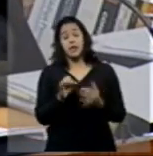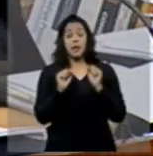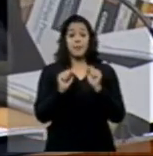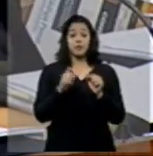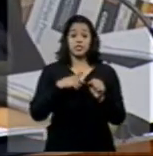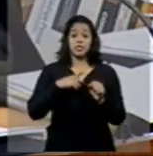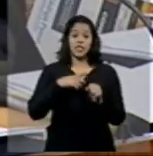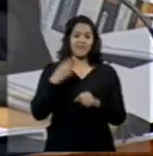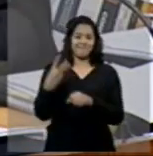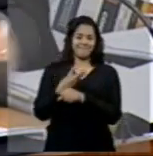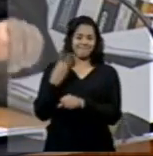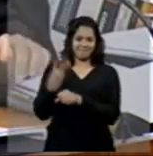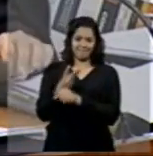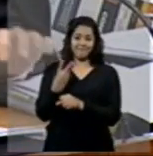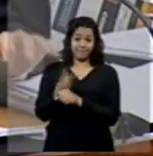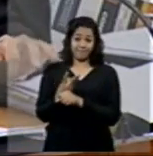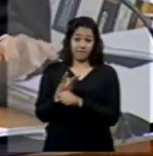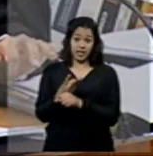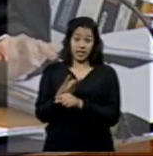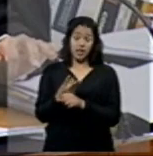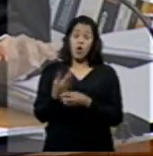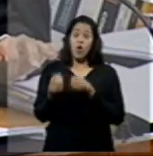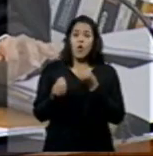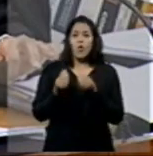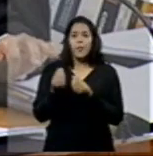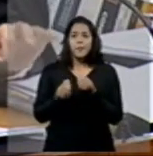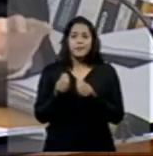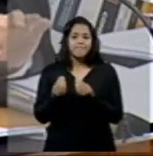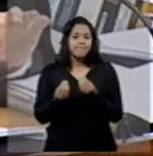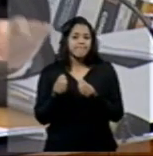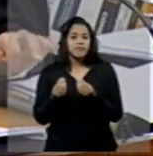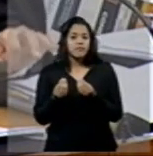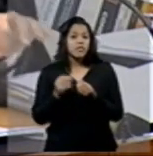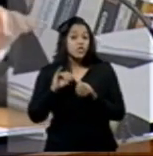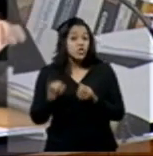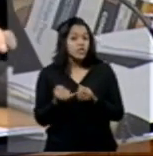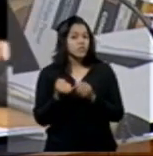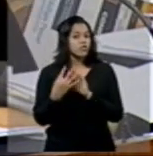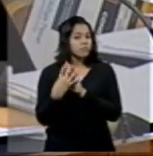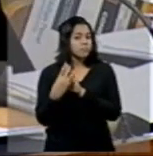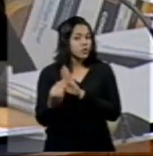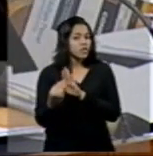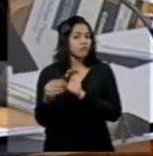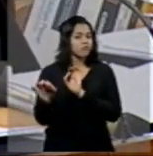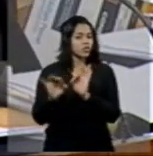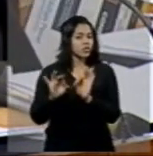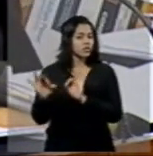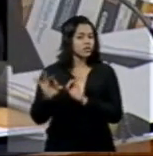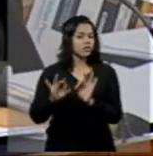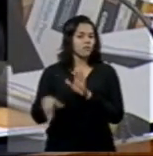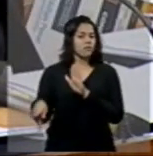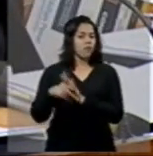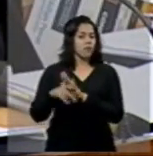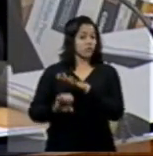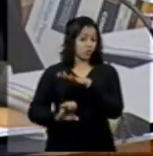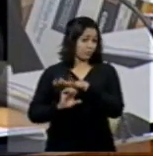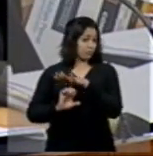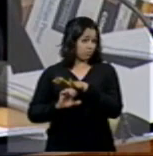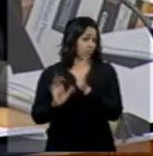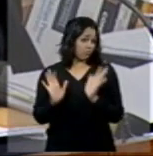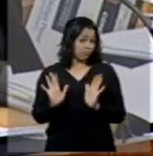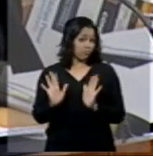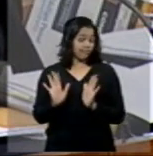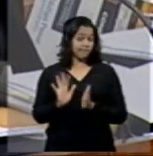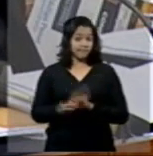de terceirização, enquanto possibilidade de modelo organizacional de uma